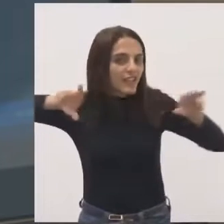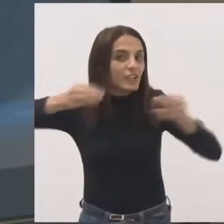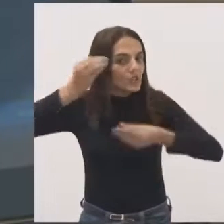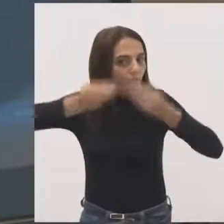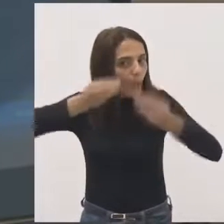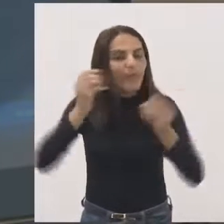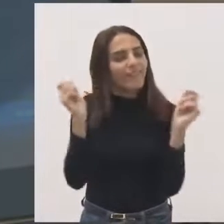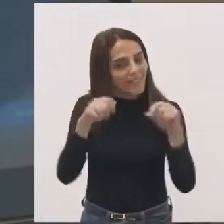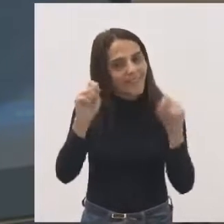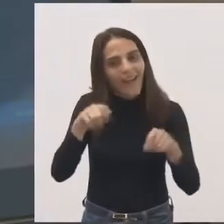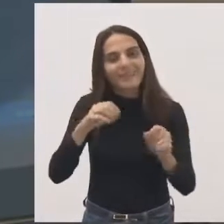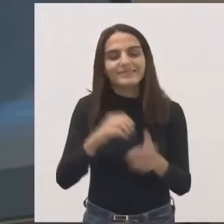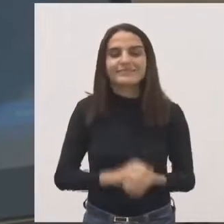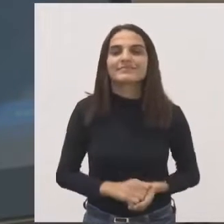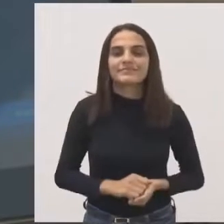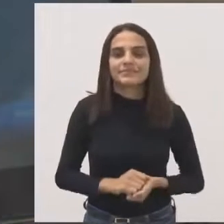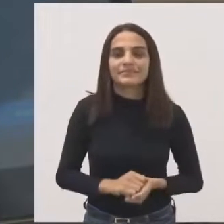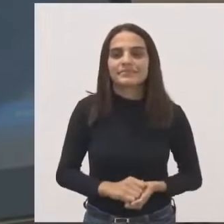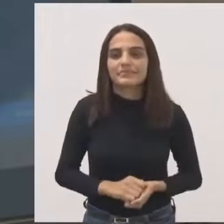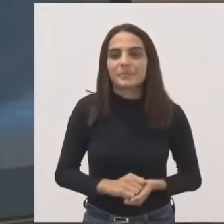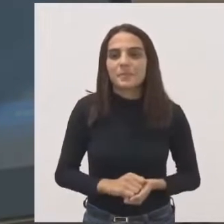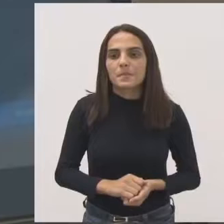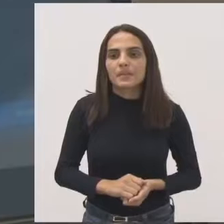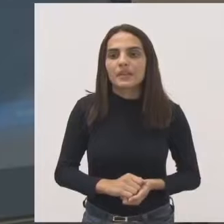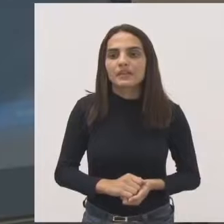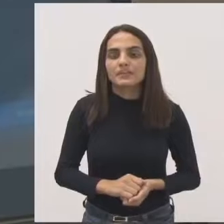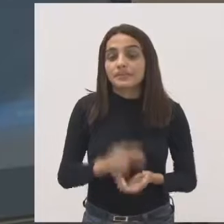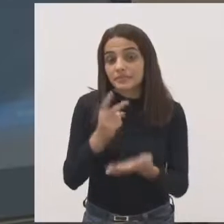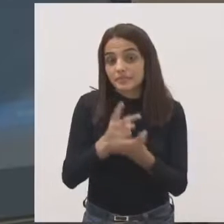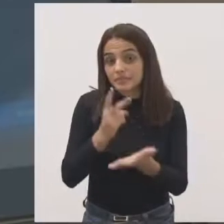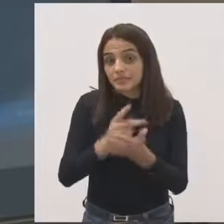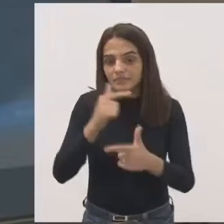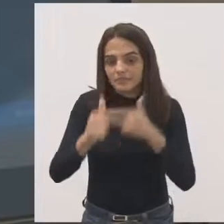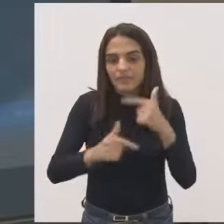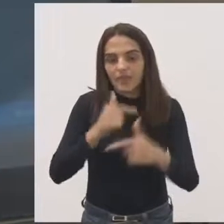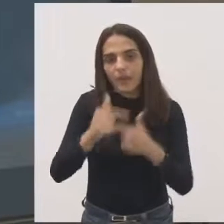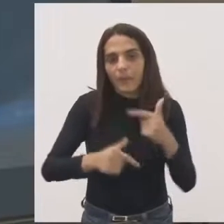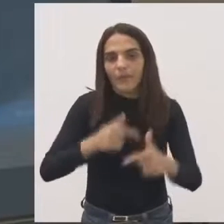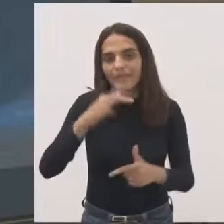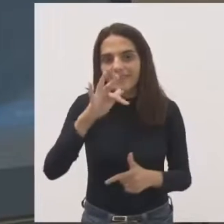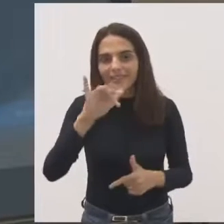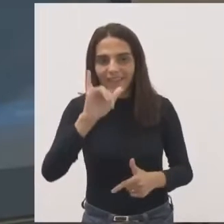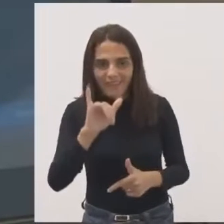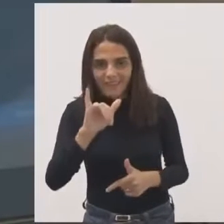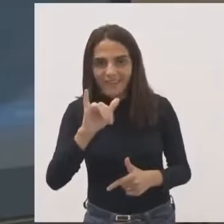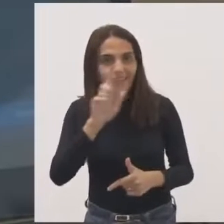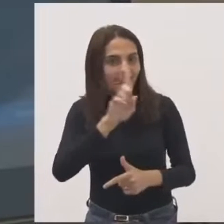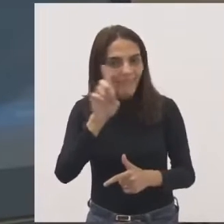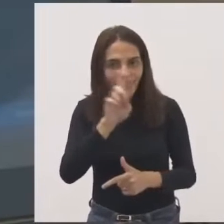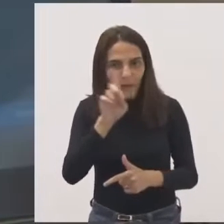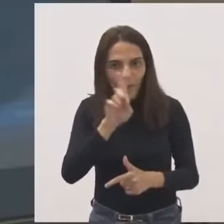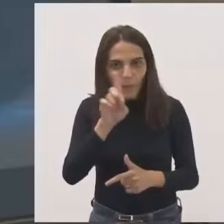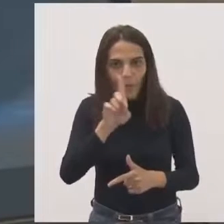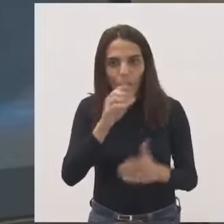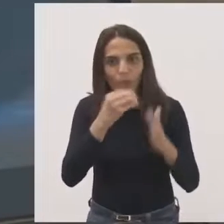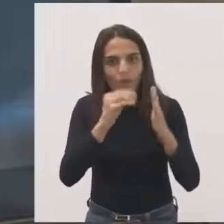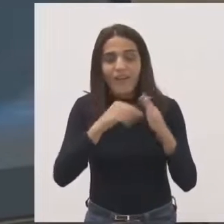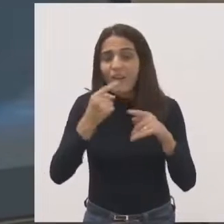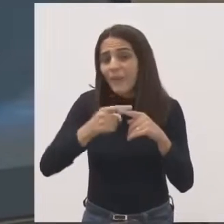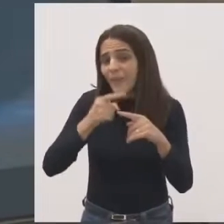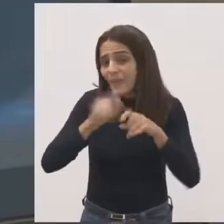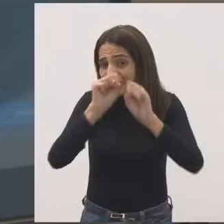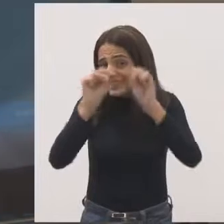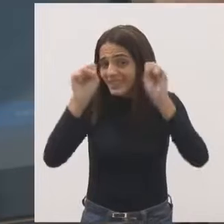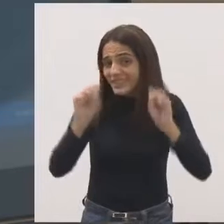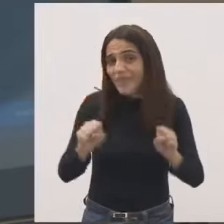tem essas vantagens, tá bom? Por que sempre quem trabalha com TI coloca não? Para não pôr a localização, porque o sistema fica um pouquinho